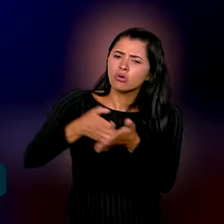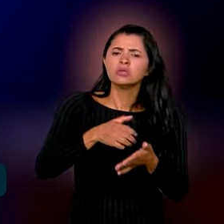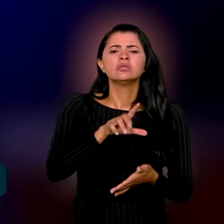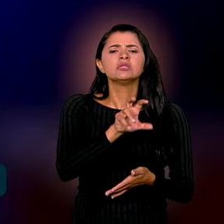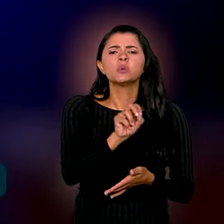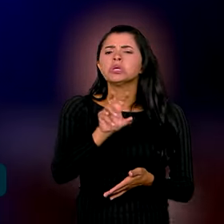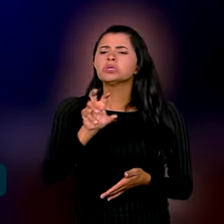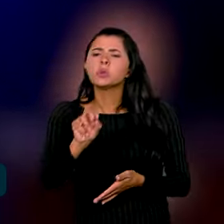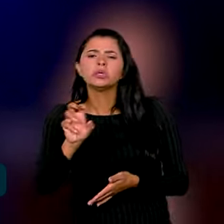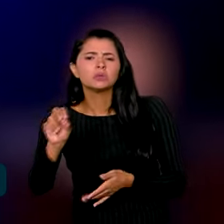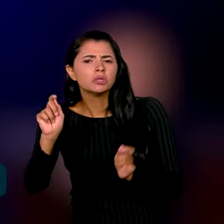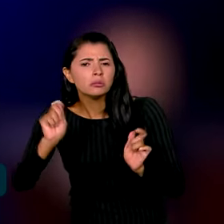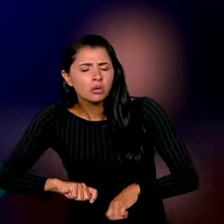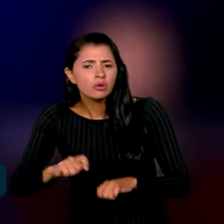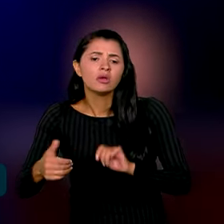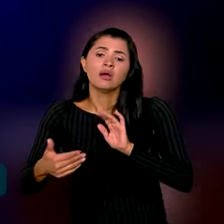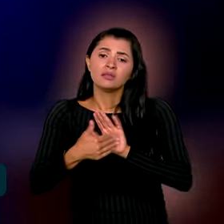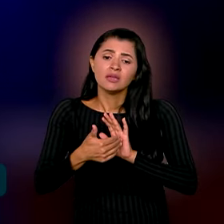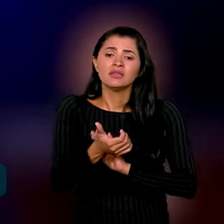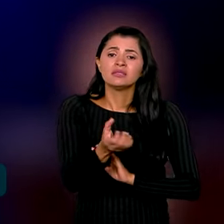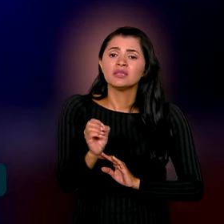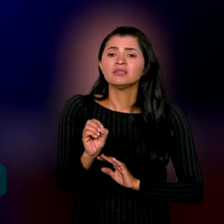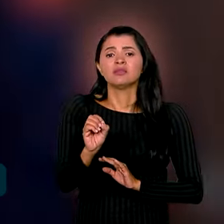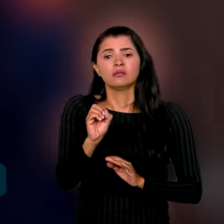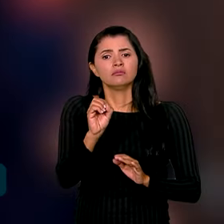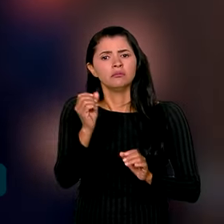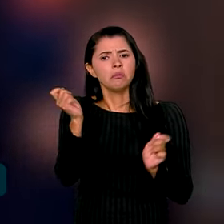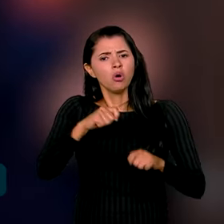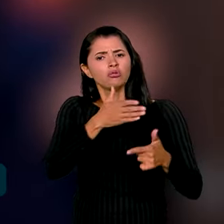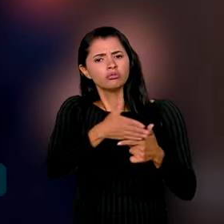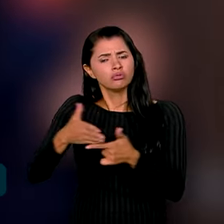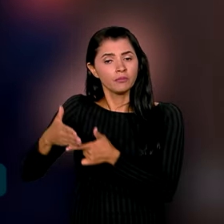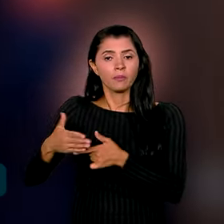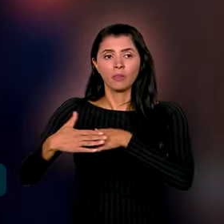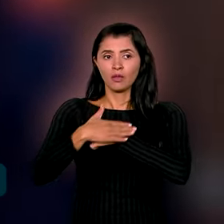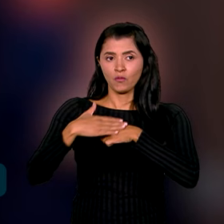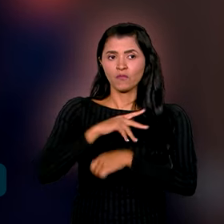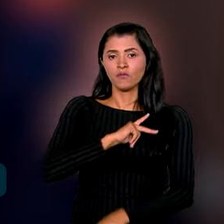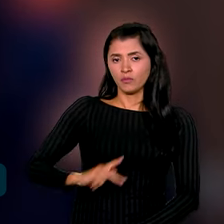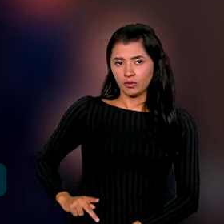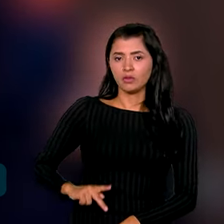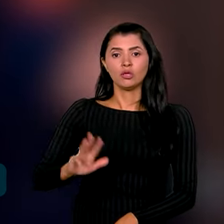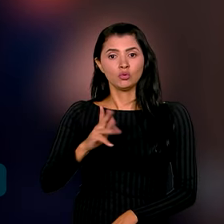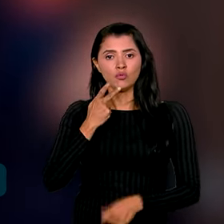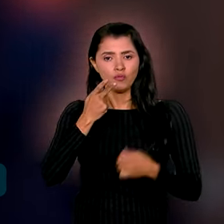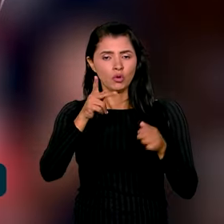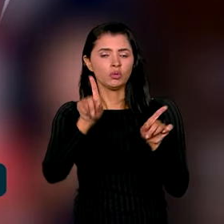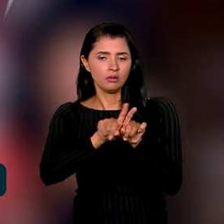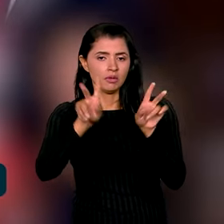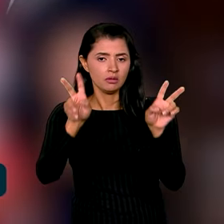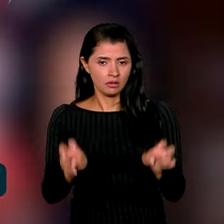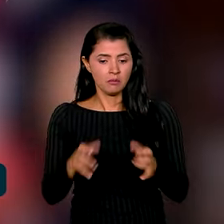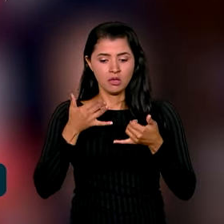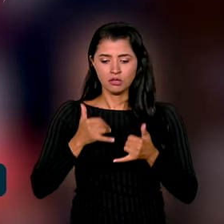R$ 50. E pode chegar a 60 prestações. Na conversa com o presidente, Lula também falou sobre energia limpa